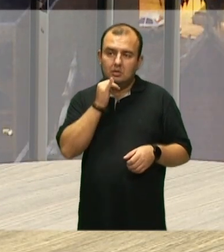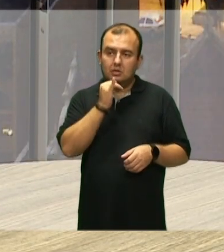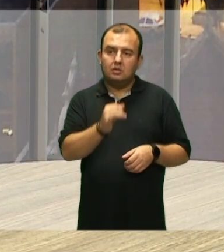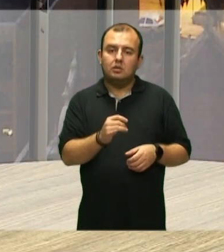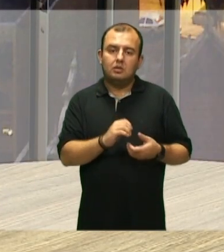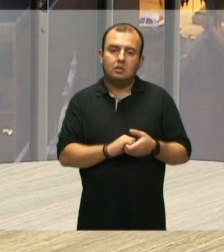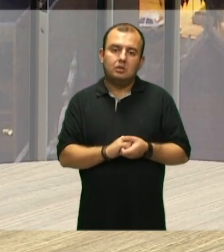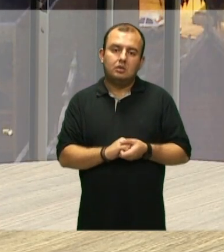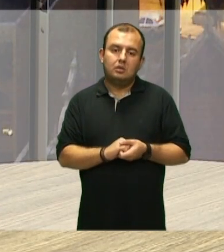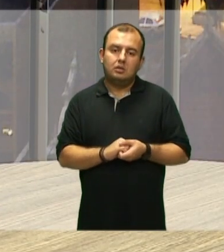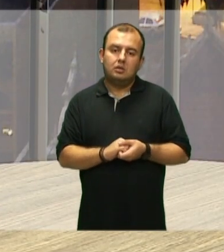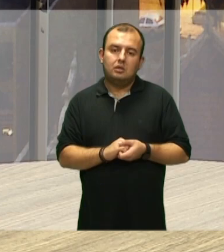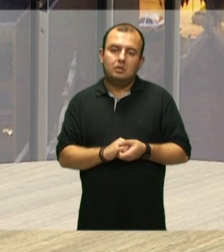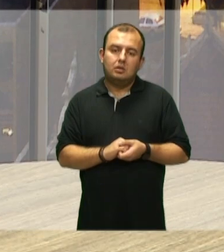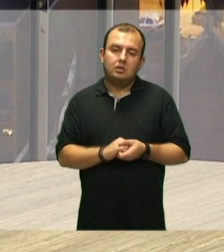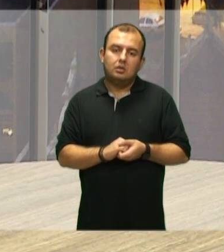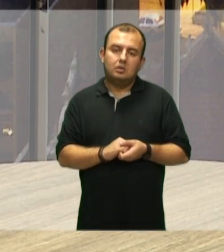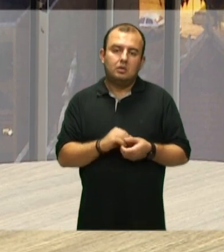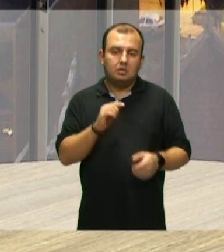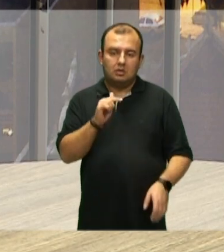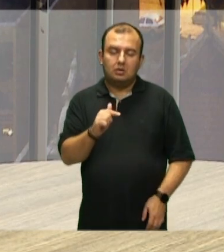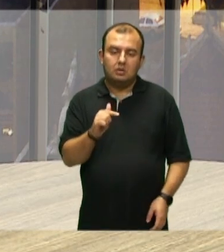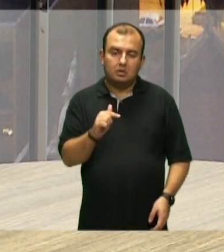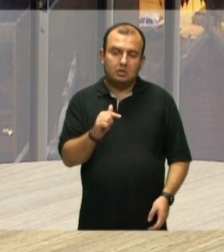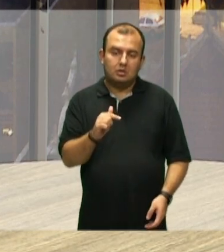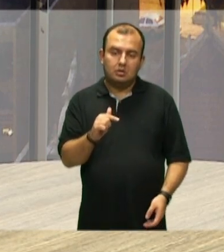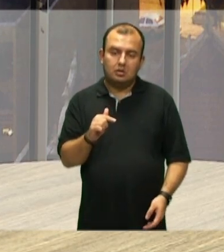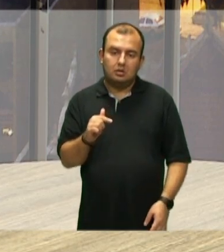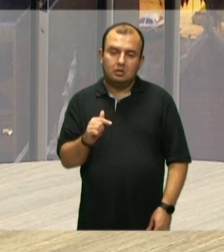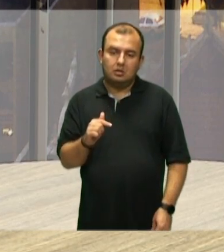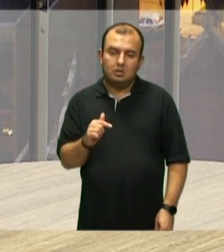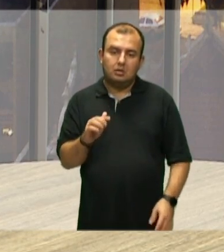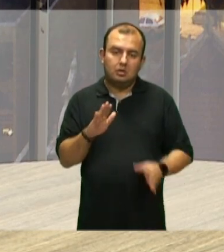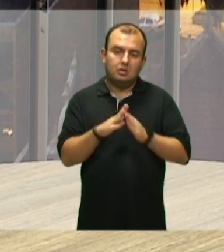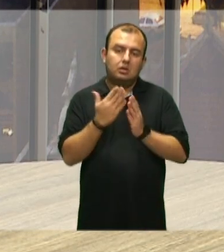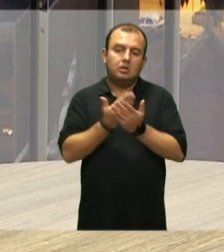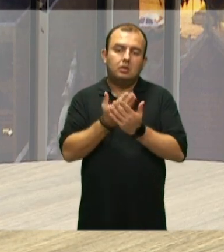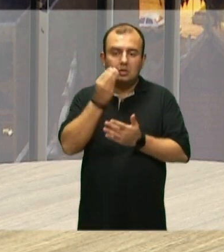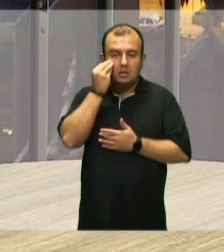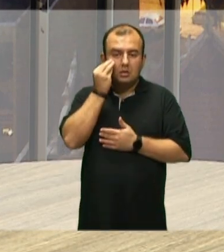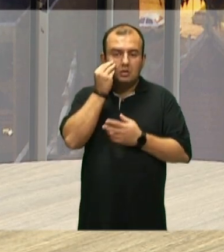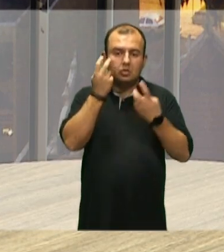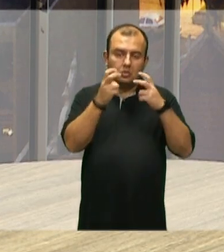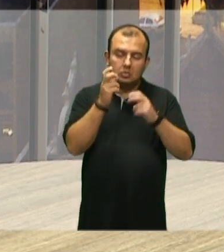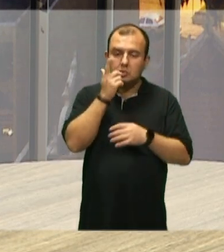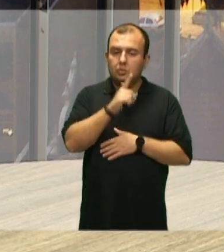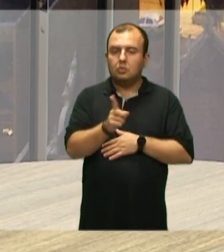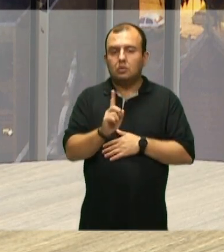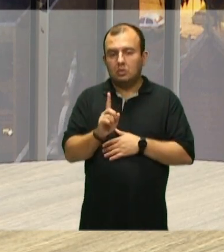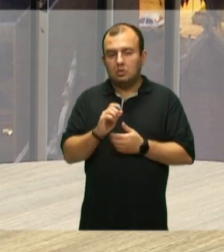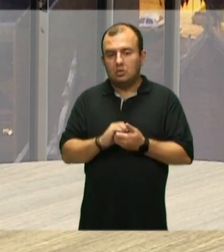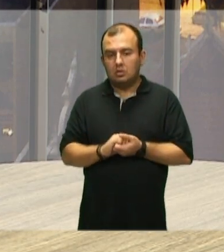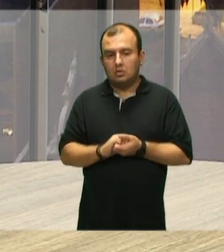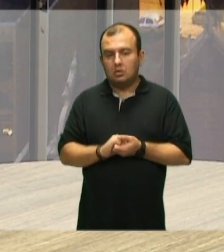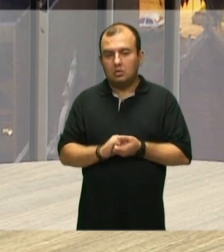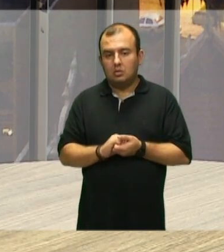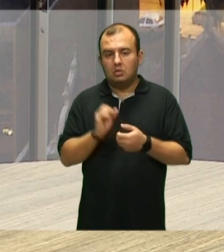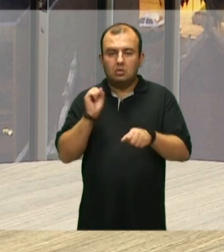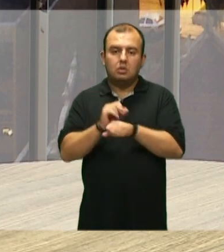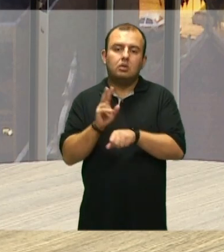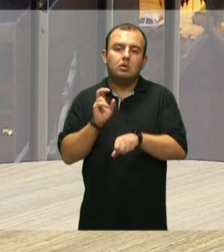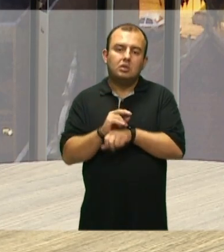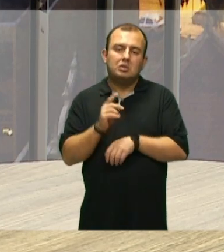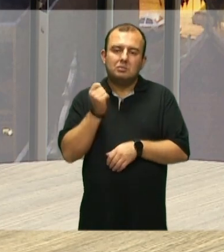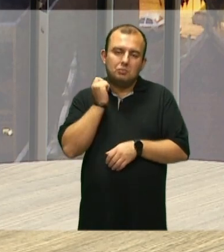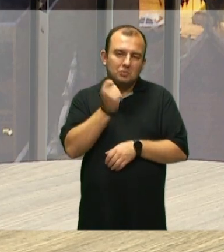que tem uma brechinha ali no dia 7, porque tinha uma escola que estava tentando o ônibus e não conseguiu. Tem algumas